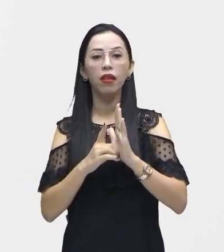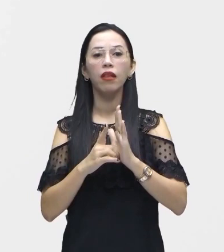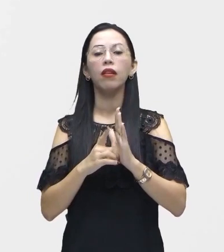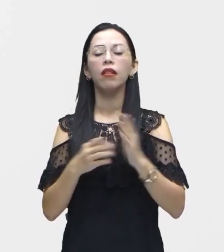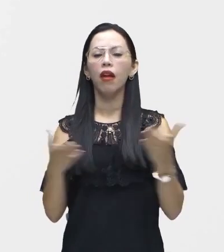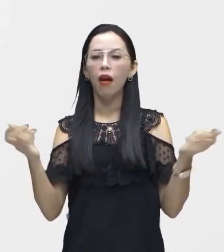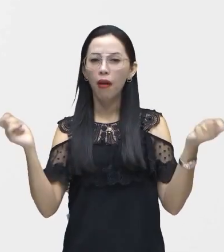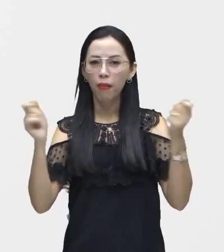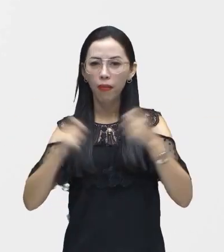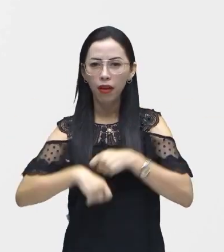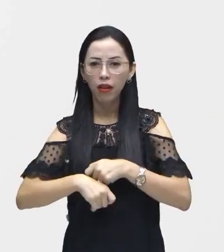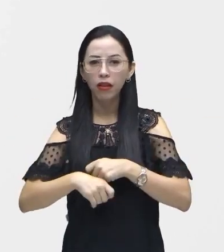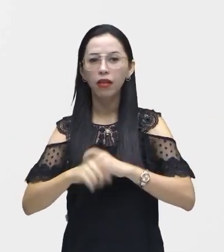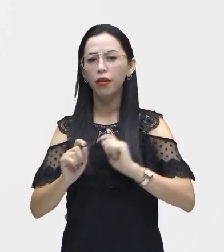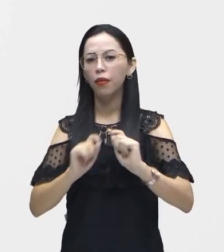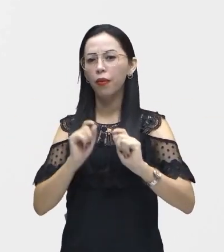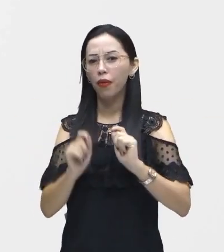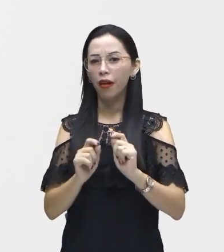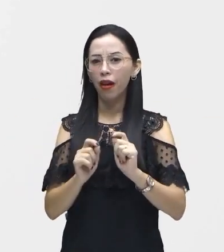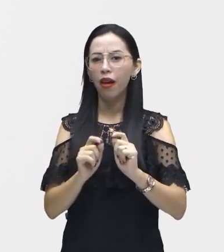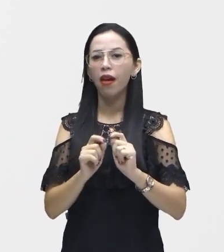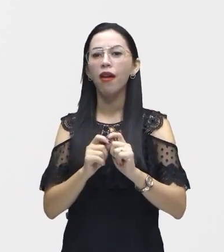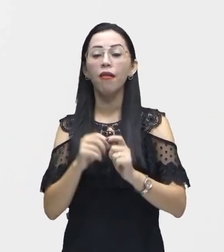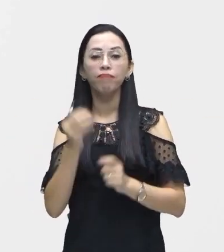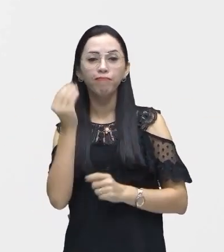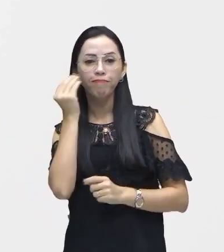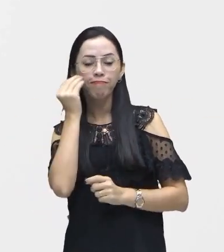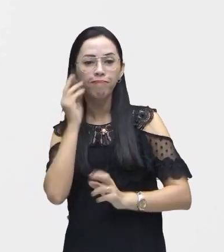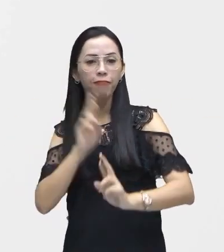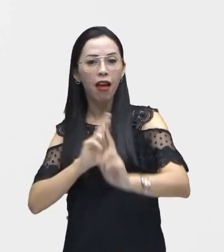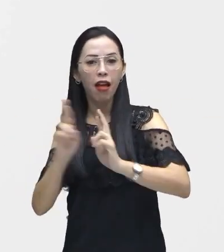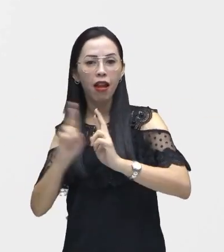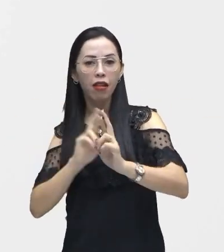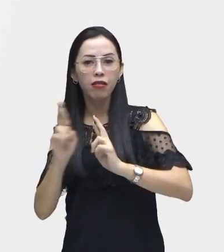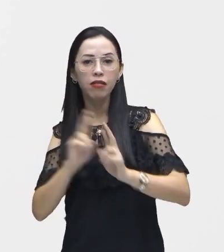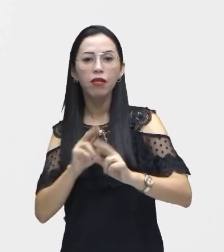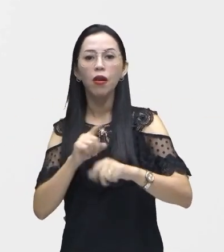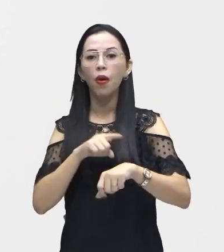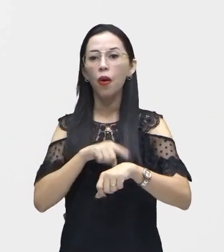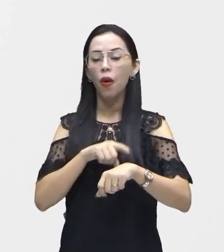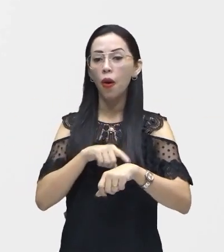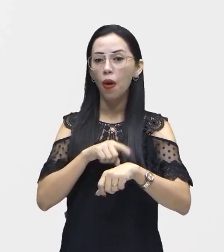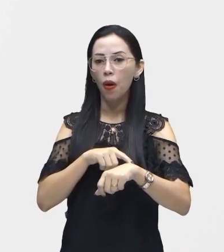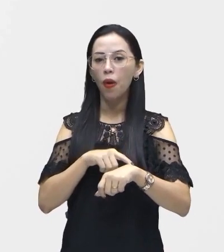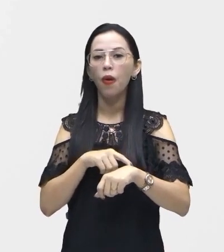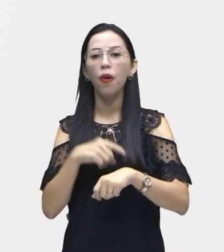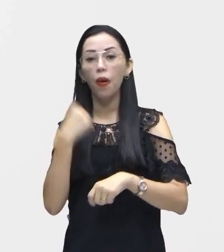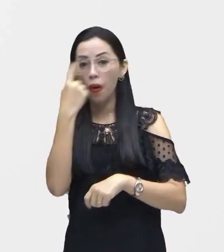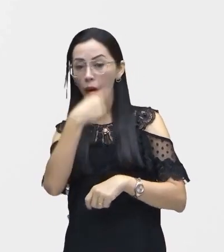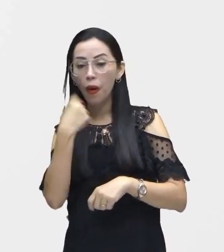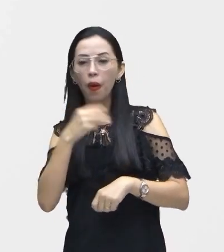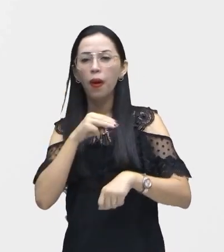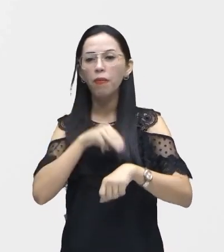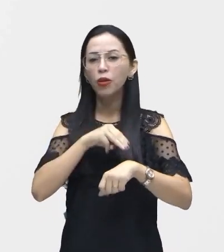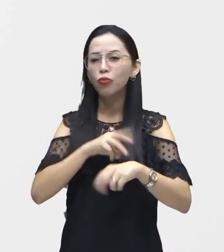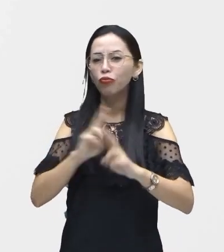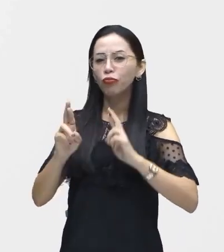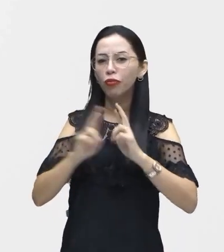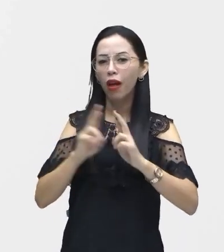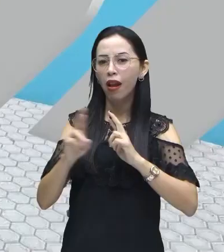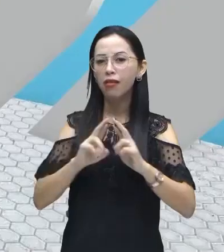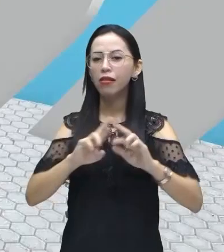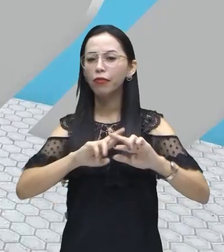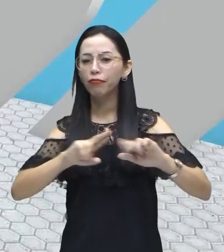Estabelecer relações entre as unidades de medidas de tempo. Hora, minuto, minuto, segundo, dia, mês, dia, semana,